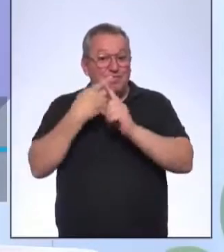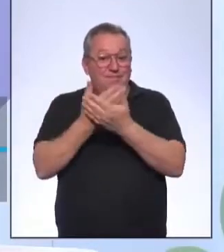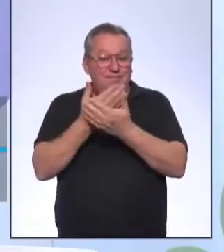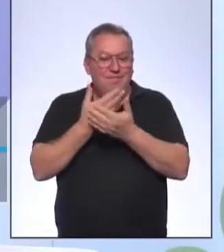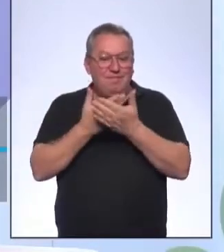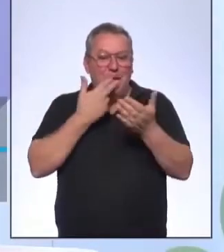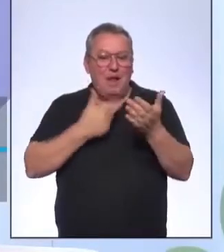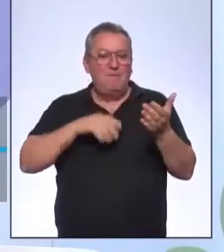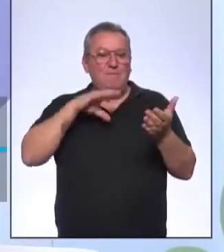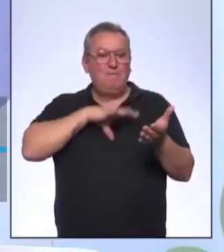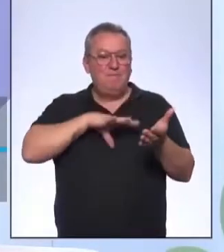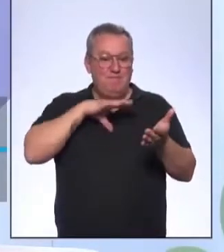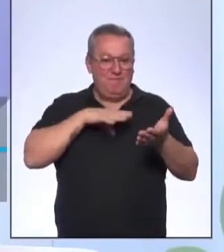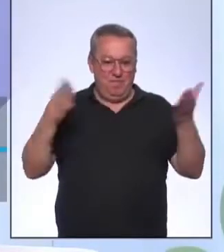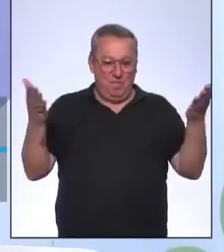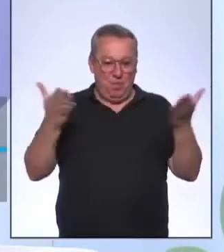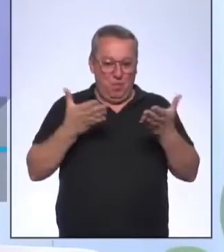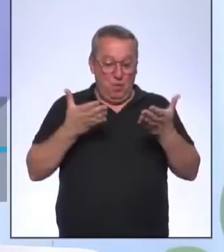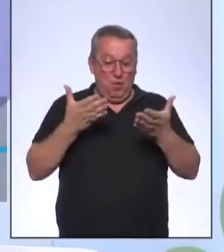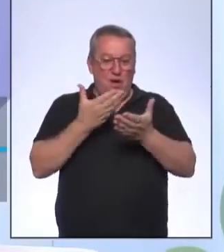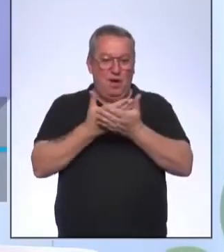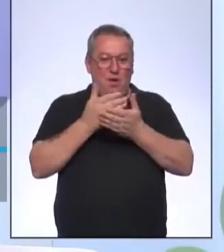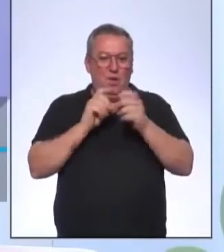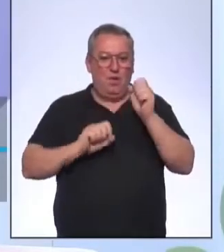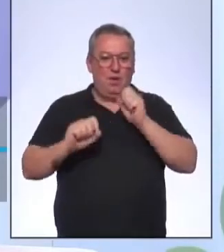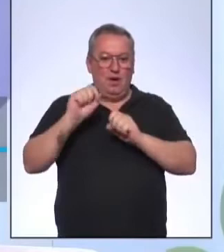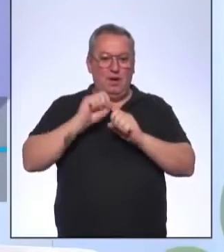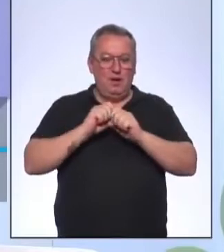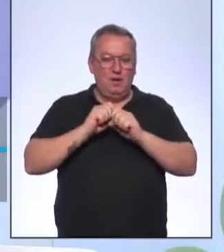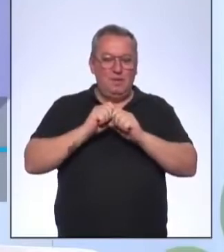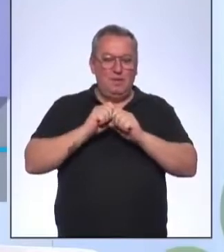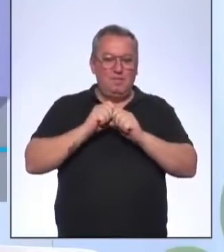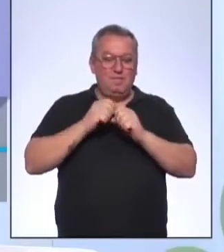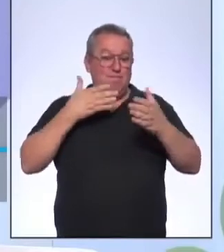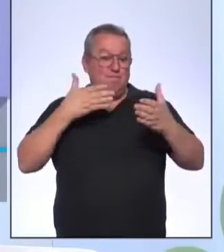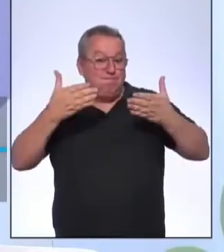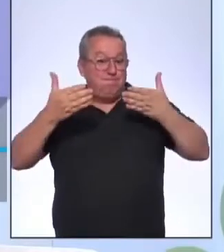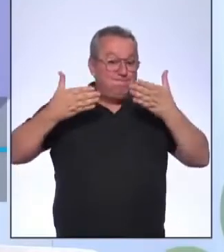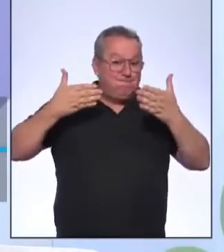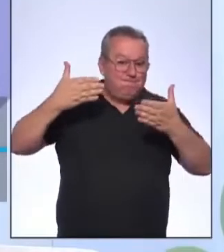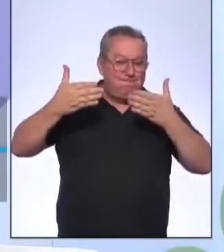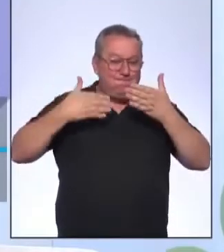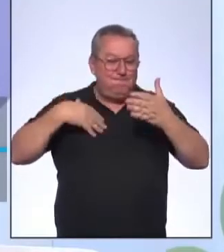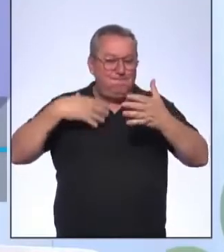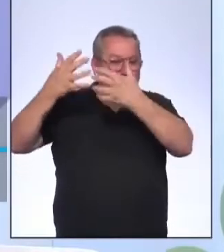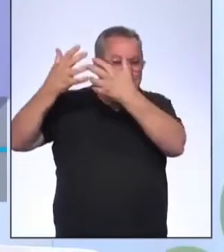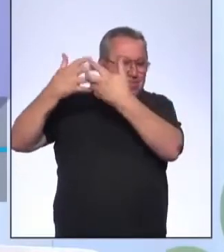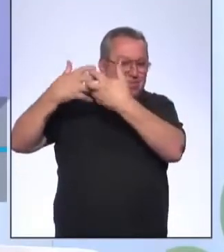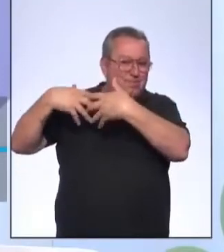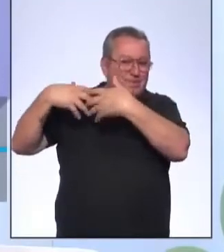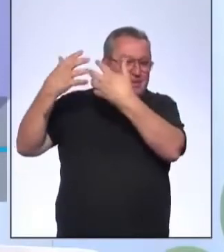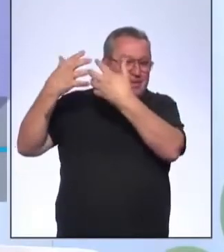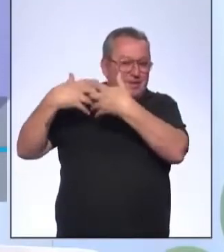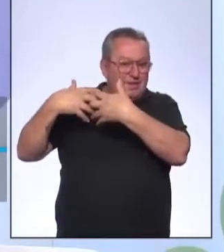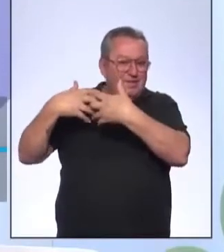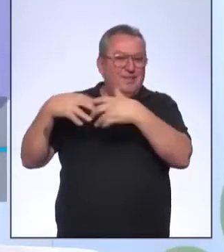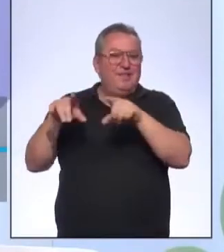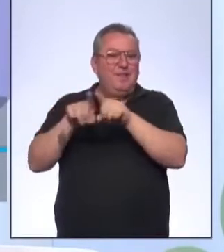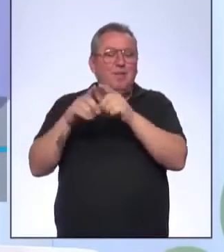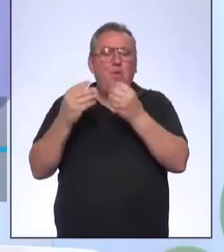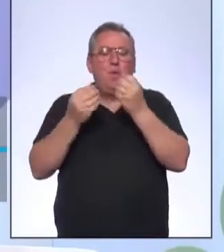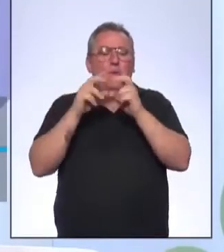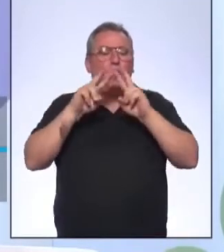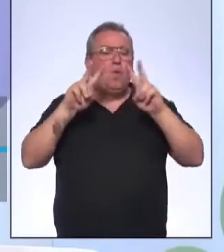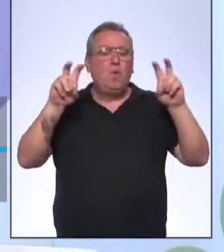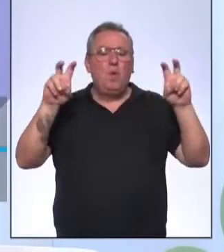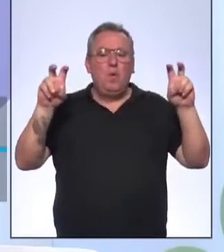língua portuguesa aula de hoje como vocês viram se chama entretenimento e reflexão E qual vai